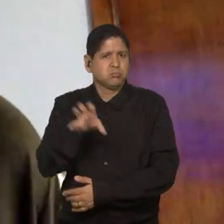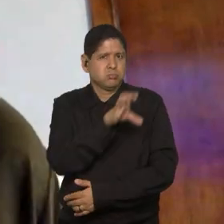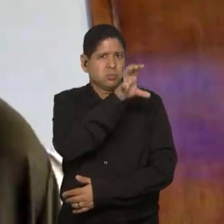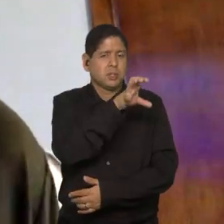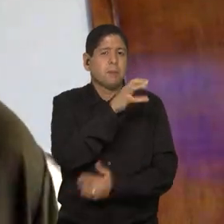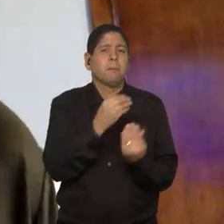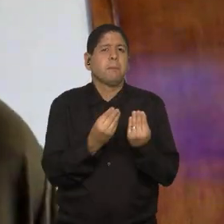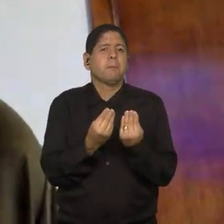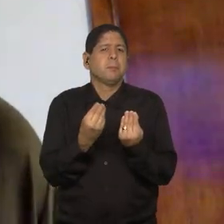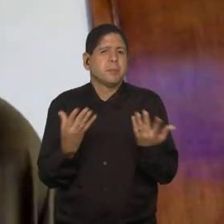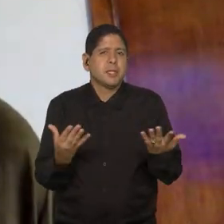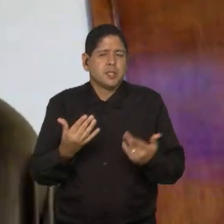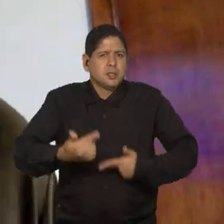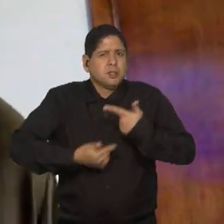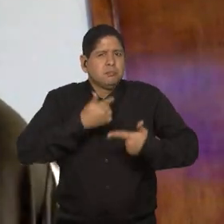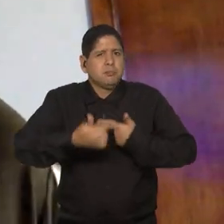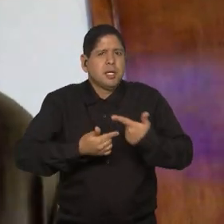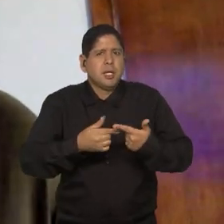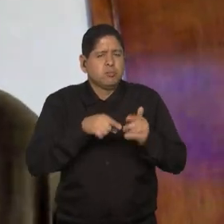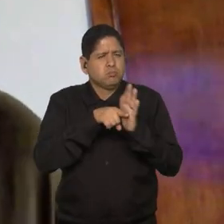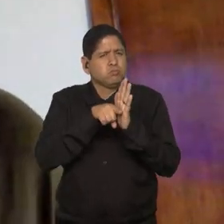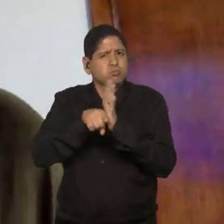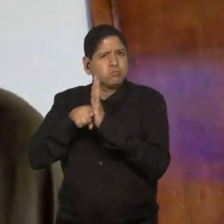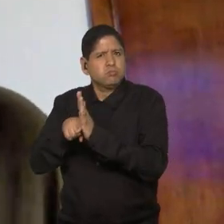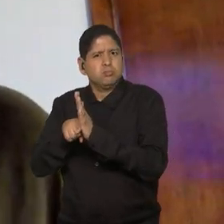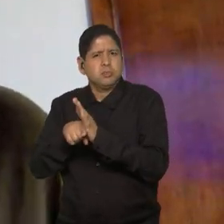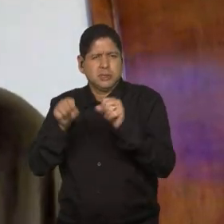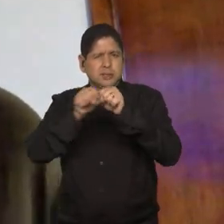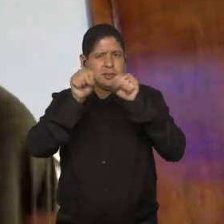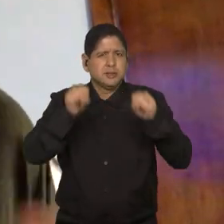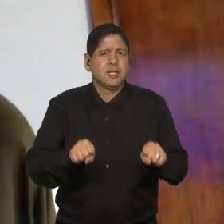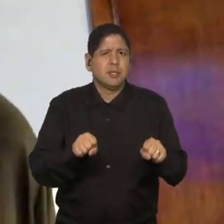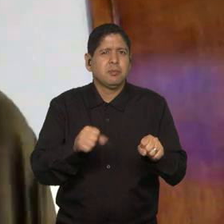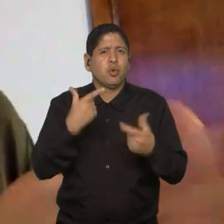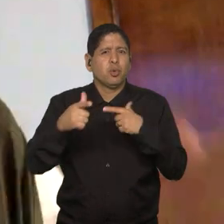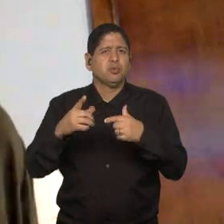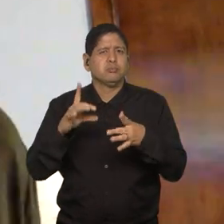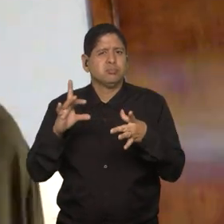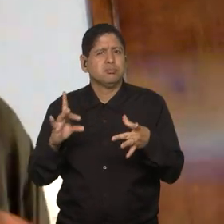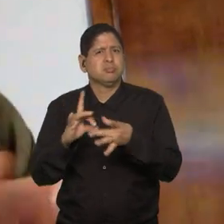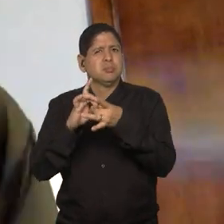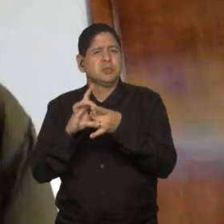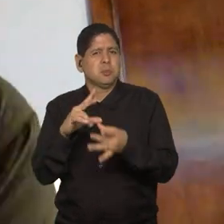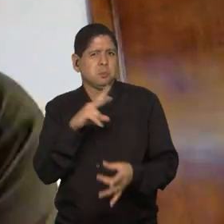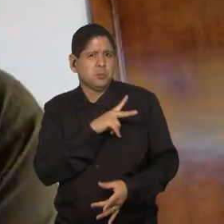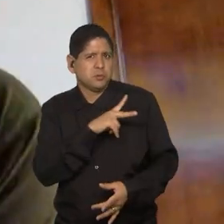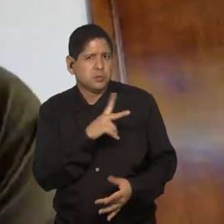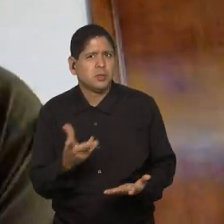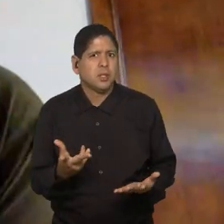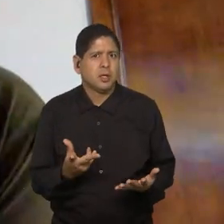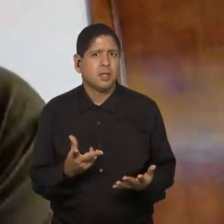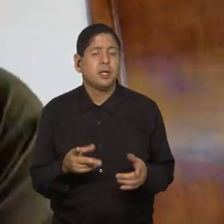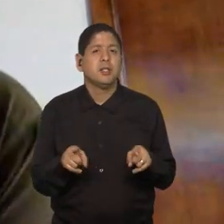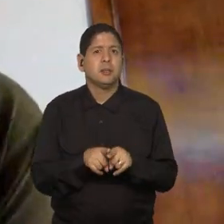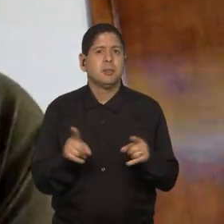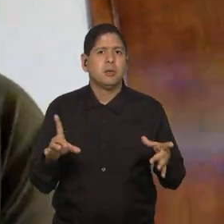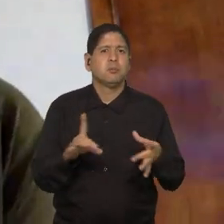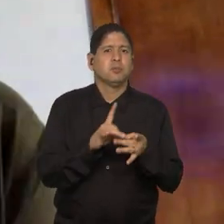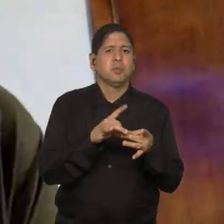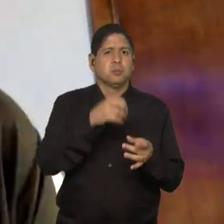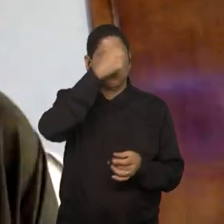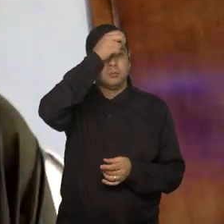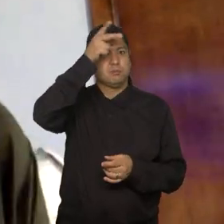num trabalho de rede, num trabalho sistêmico, com outros parceiros privados e com parcerias em